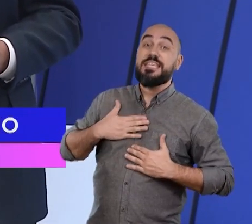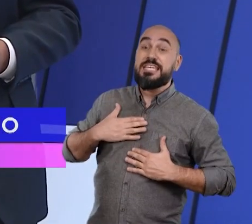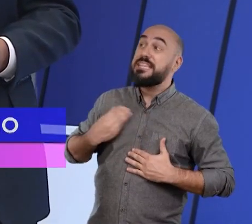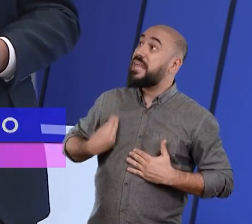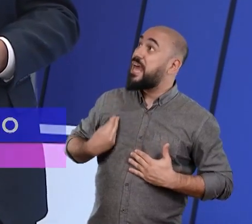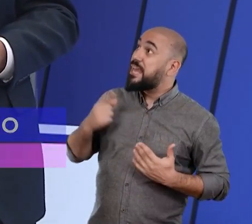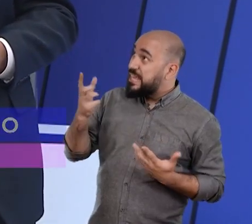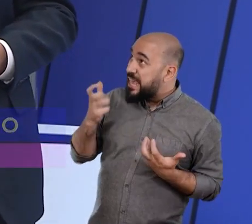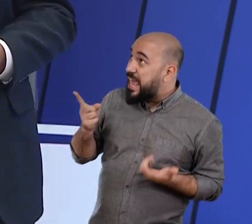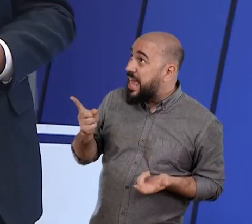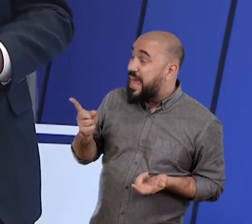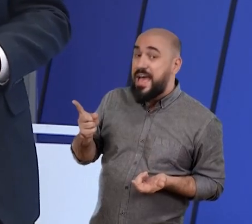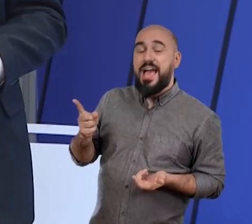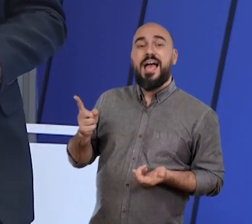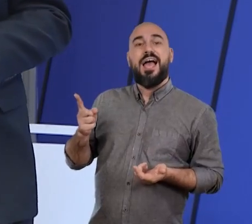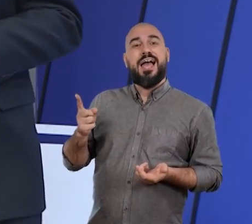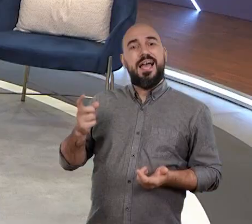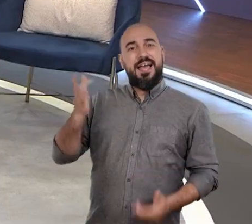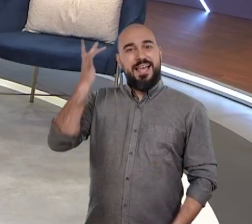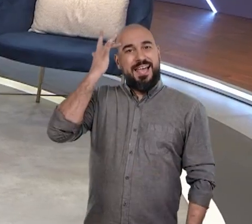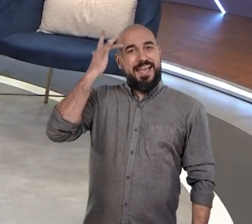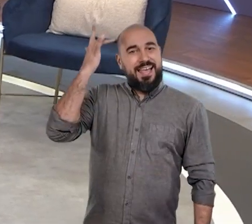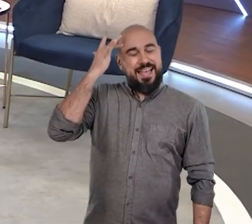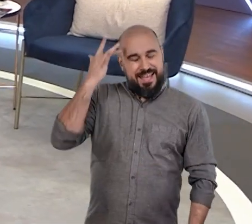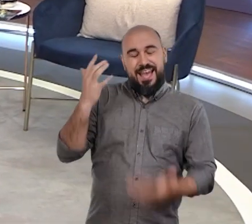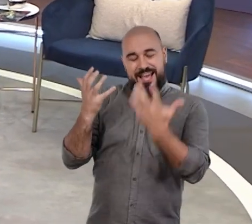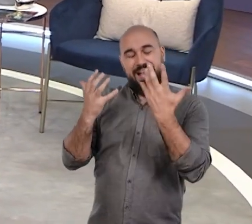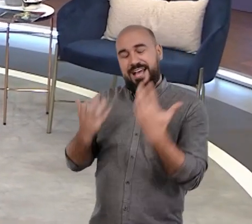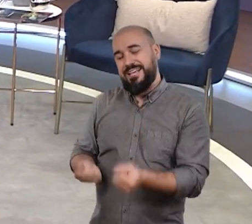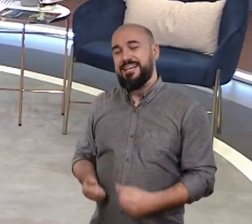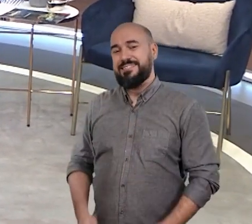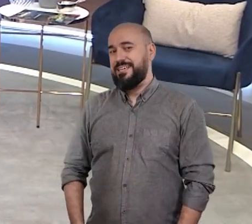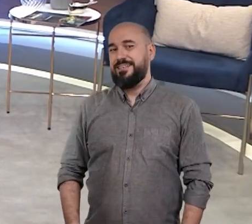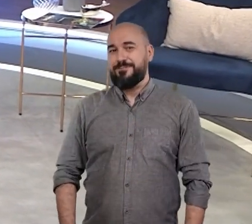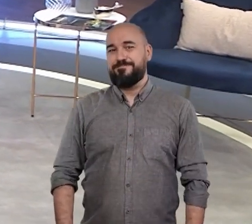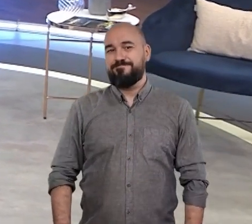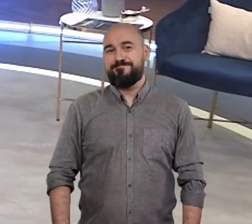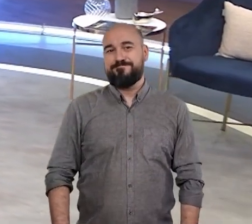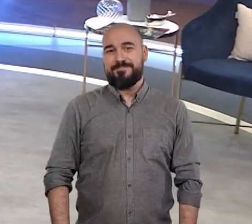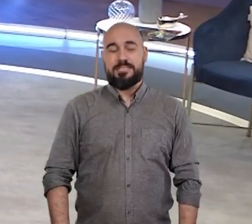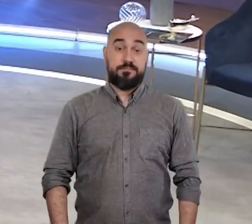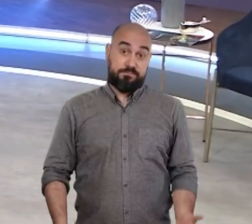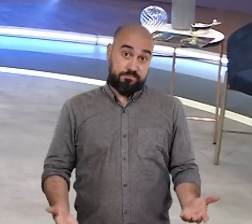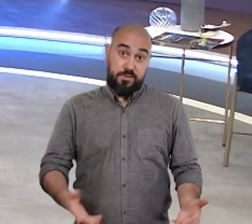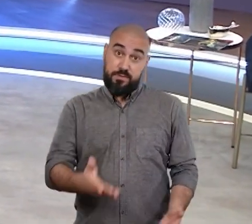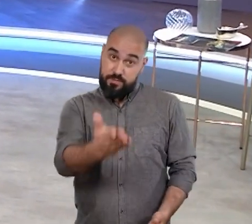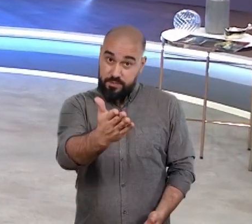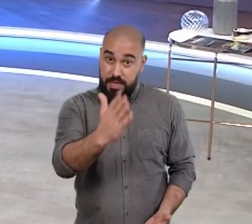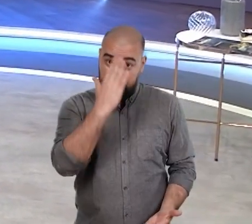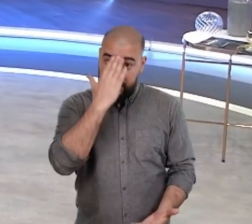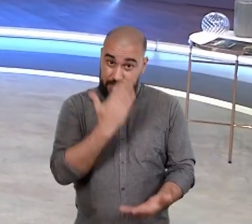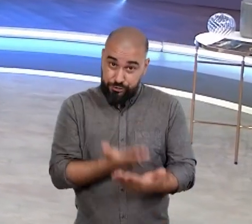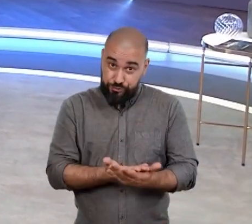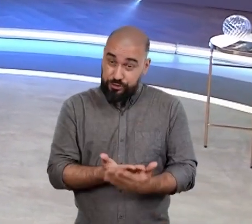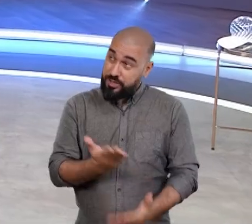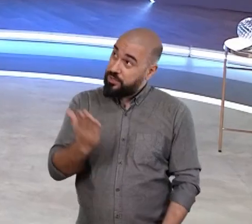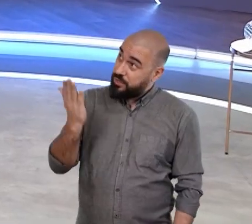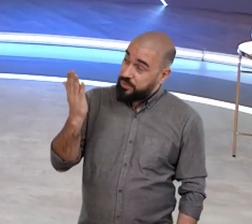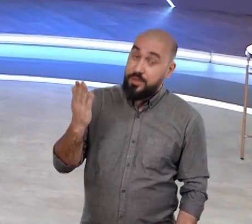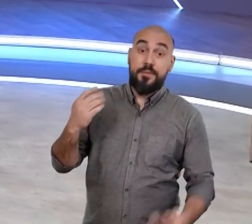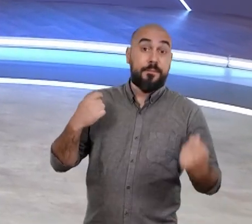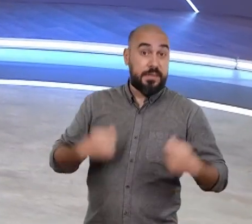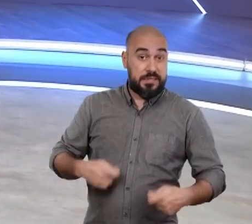é sabedoria. Então, é crer e ser batizado. Se você não crê, o que